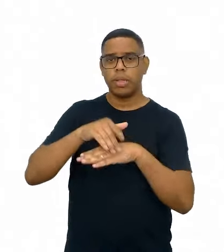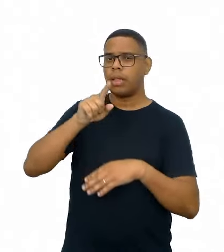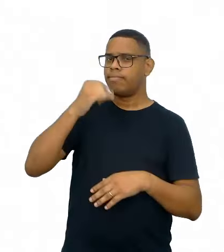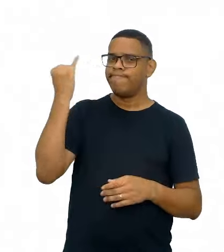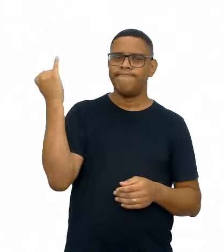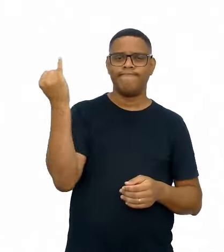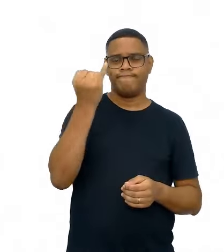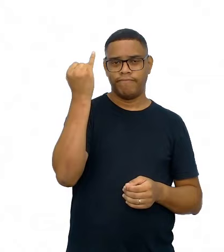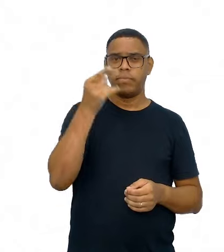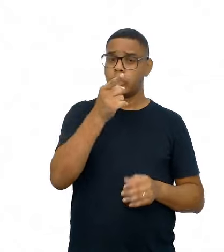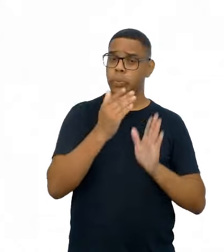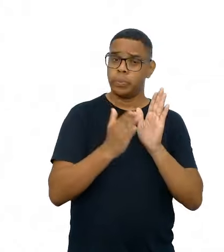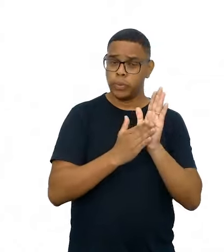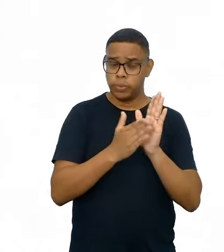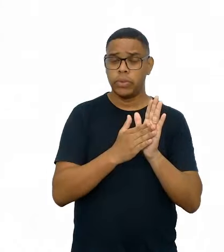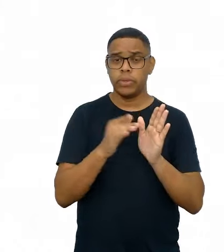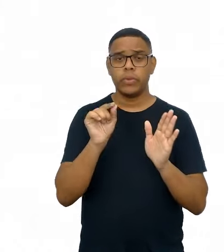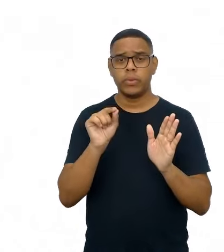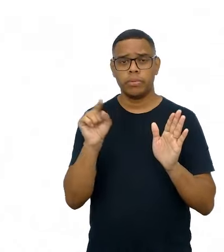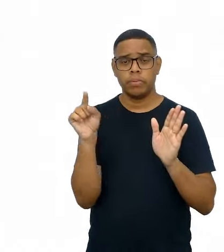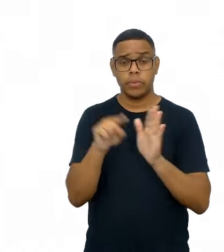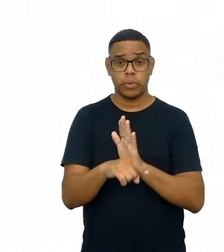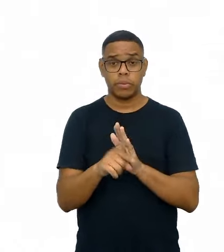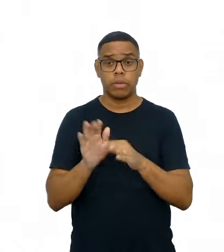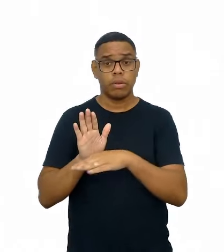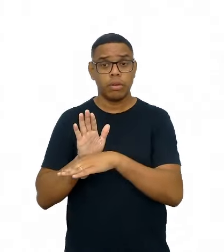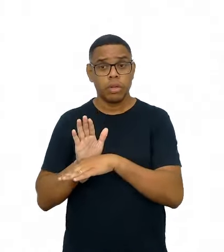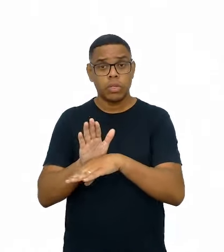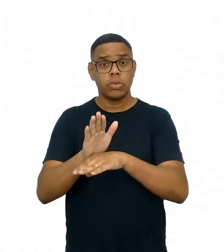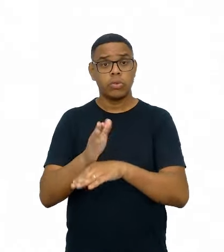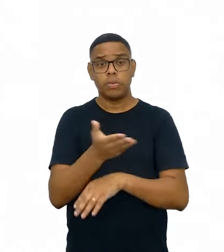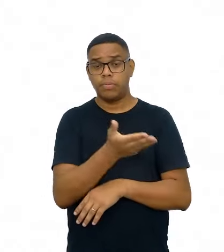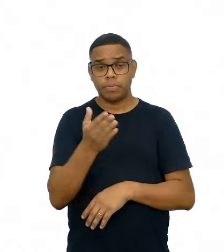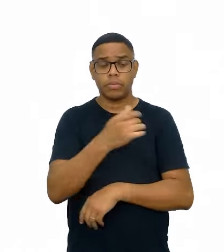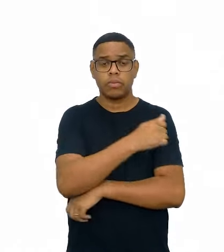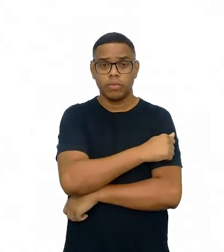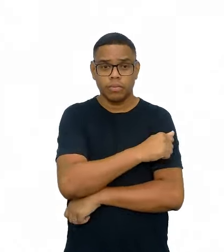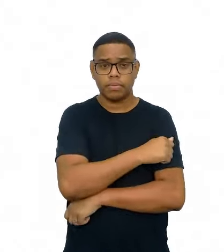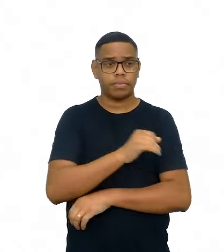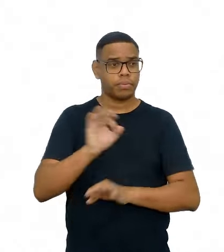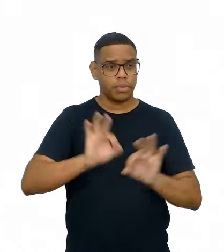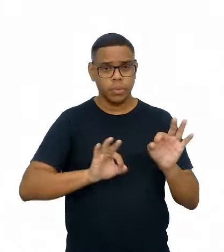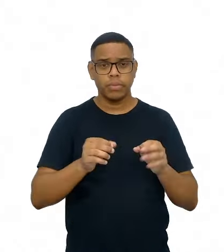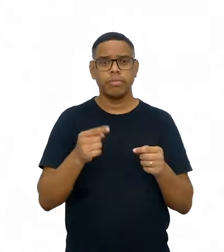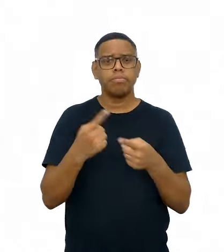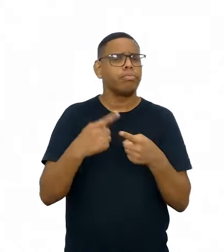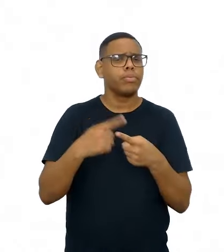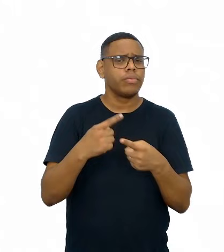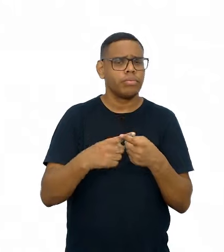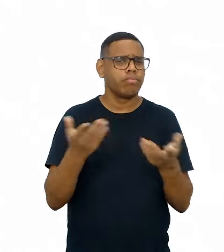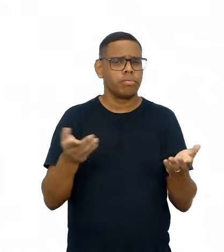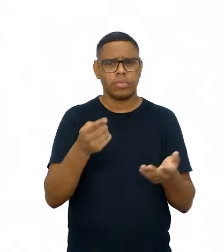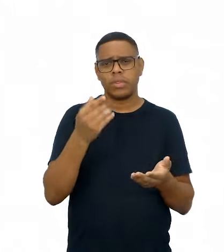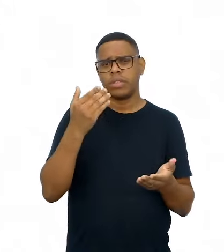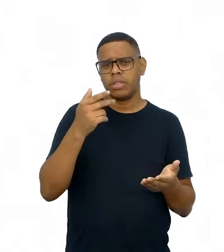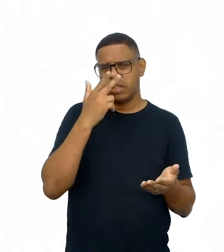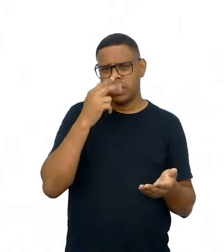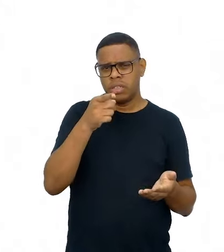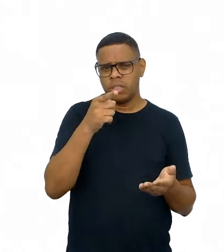justificar por que acredita que determinada informação é importante, né? Senão eles saem grifando tudo que acham pela